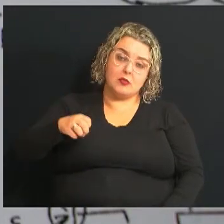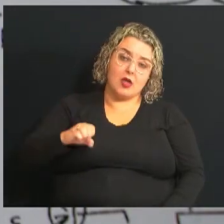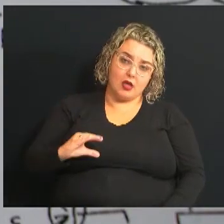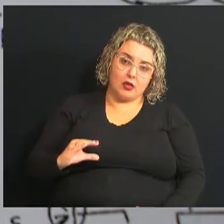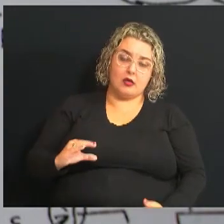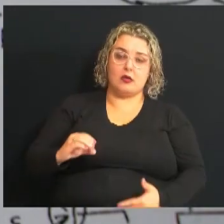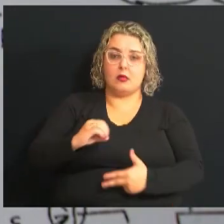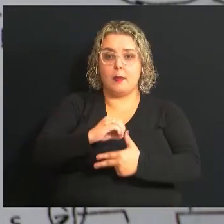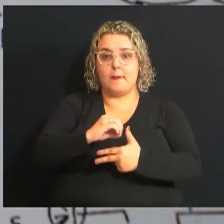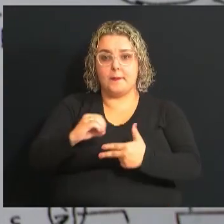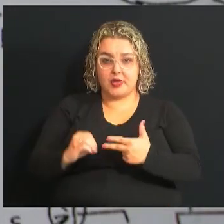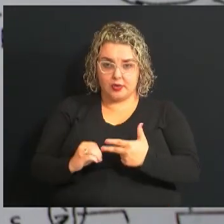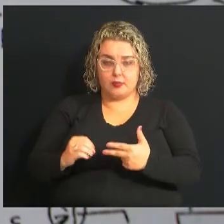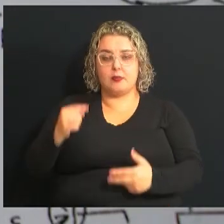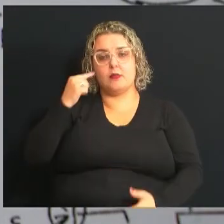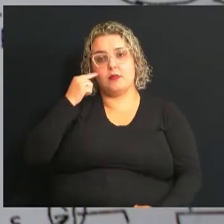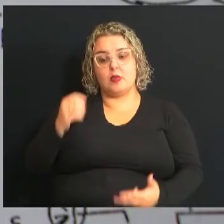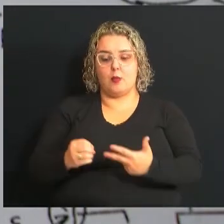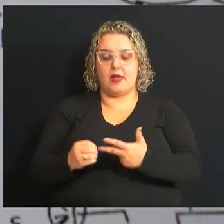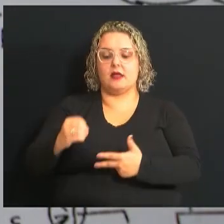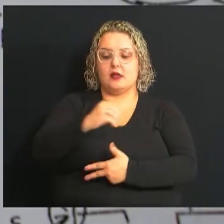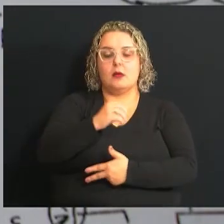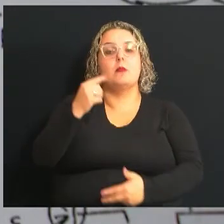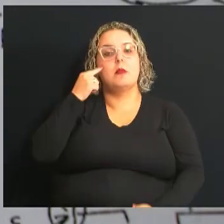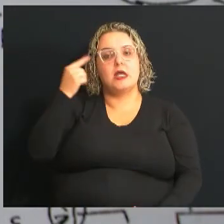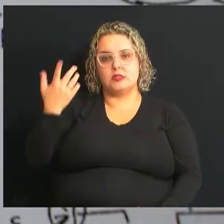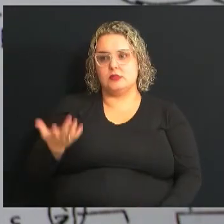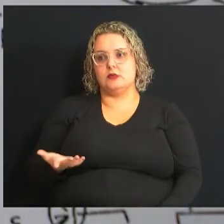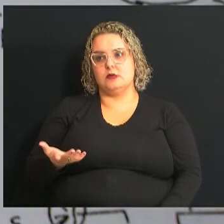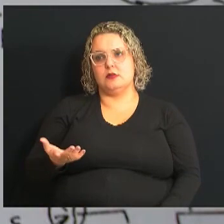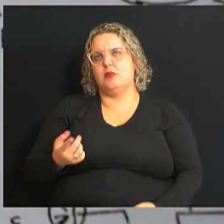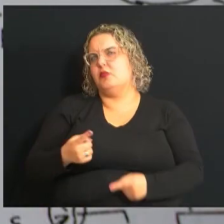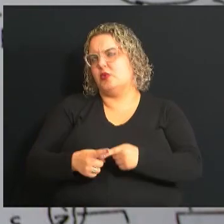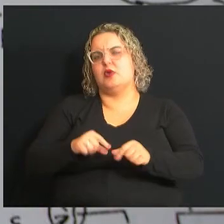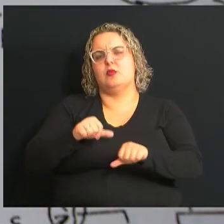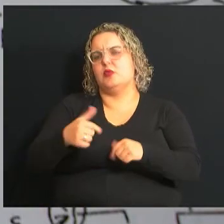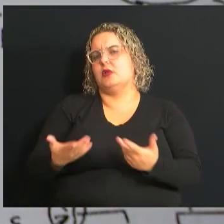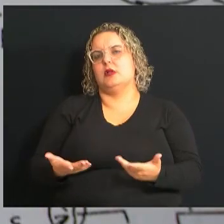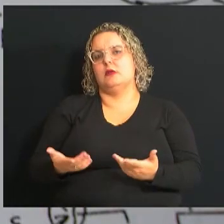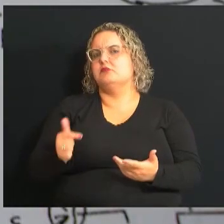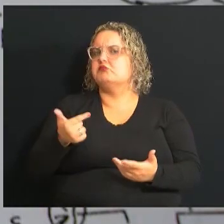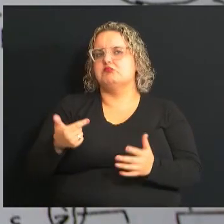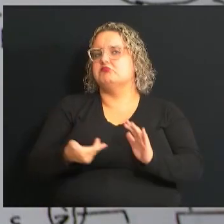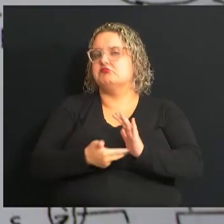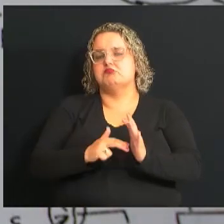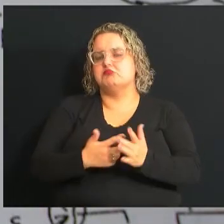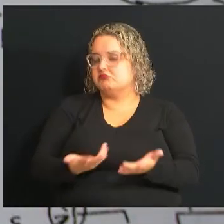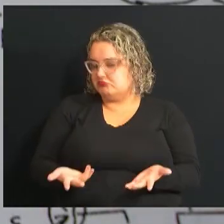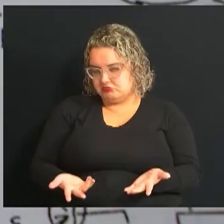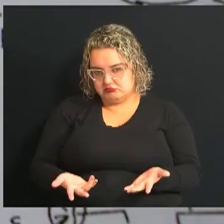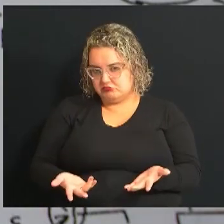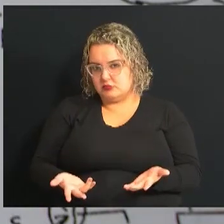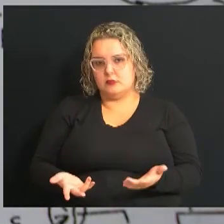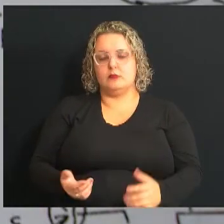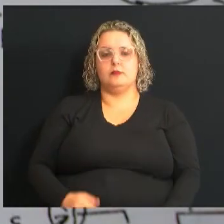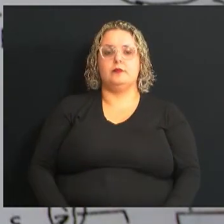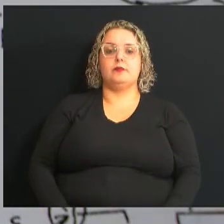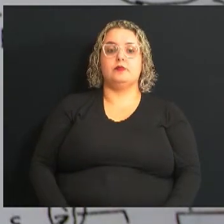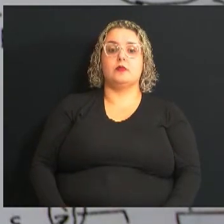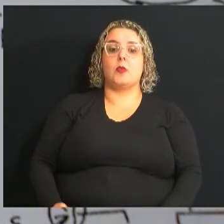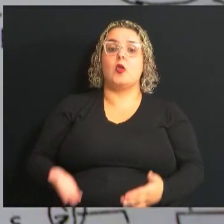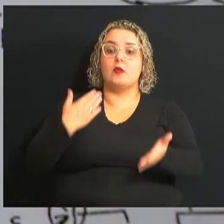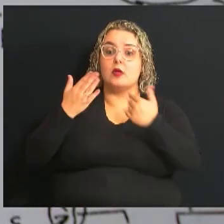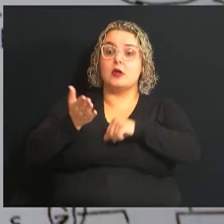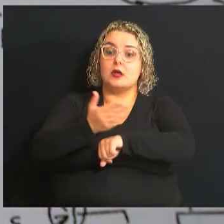avaliação. Então, por que mudaria nessa segunda? Não faz muito sentido. Inclusive, a gente conversando antes de começar aqui o